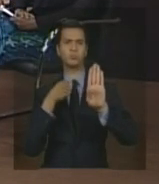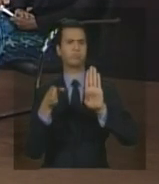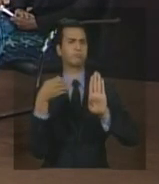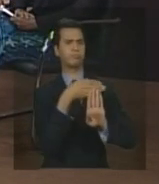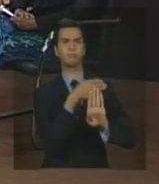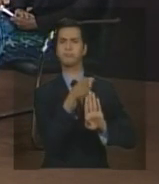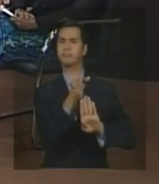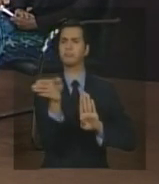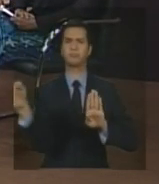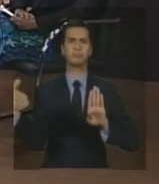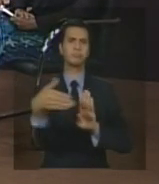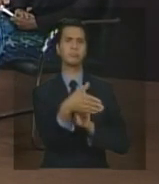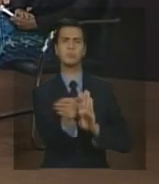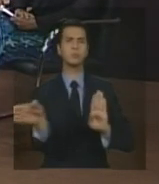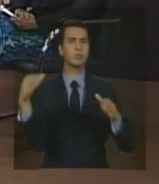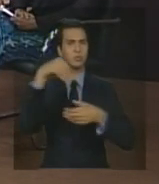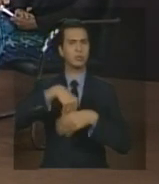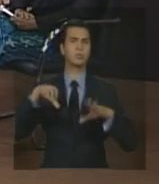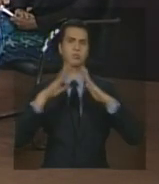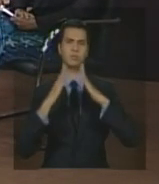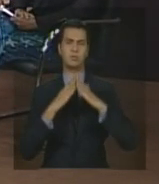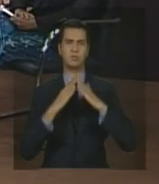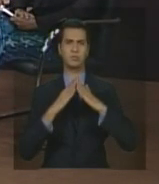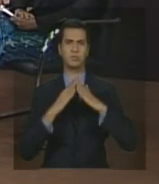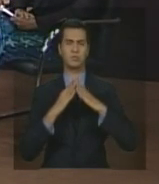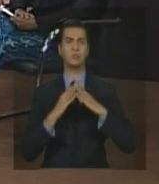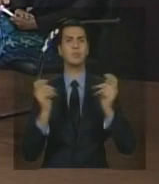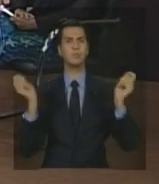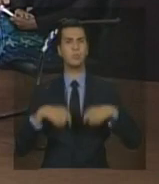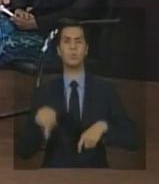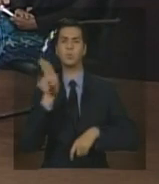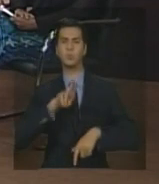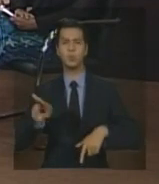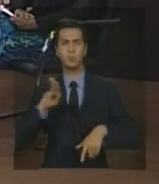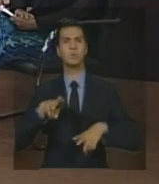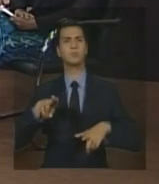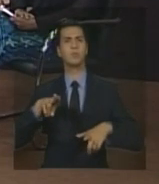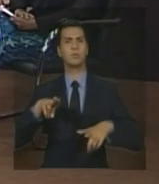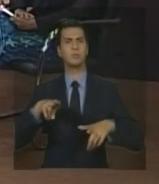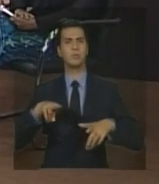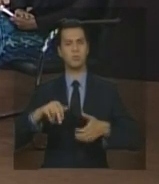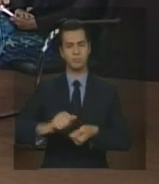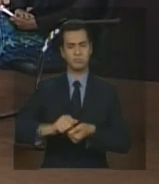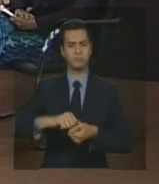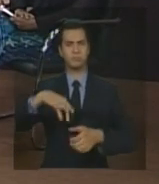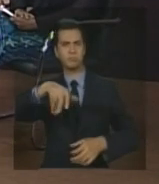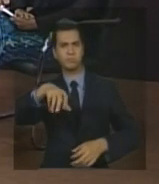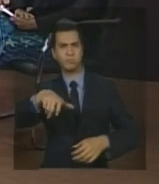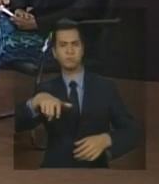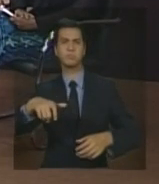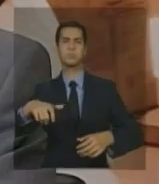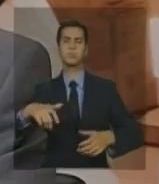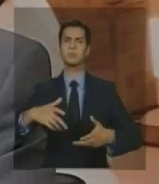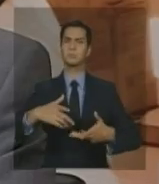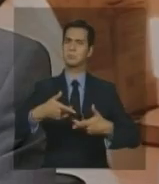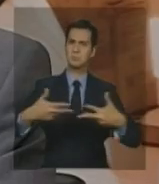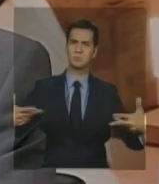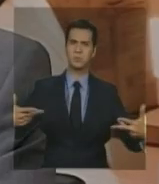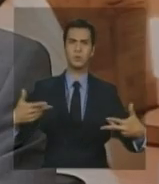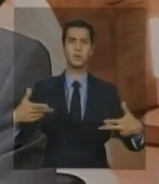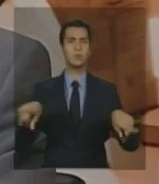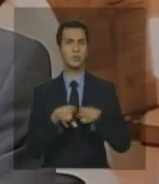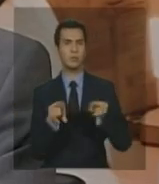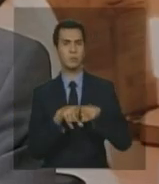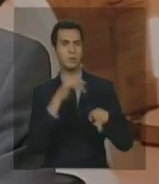os cômodos dessa moradia, utilizando as pias na altura que uma pessoa em cadeira de rodas possa utilizar,